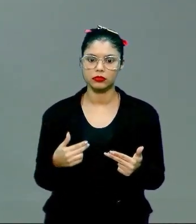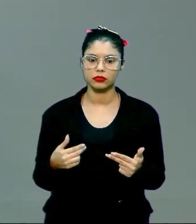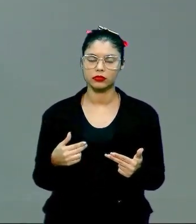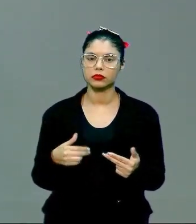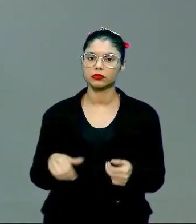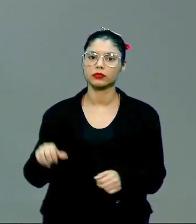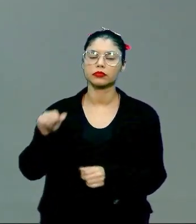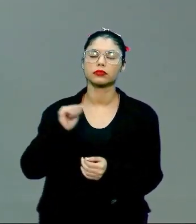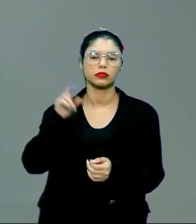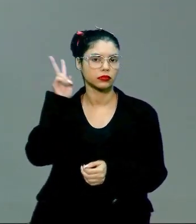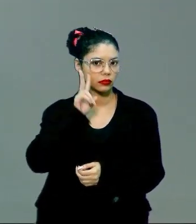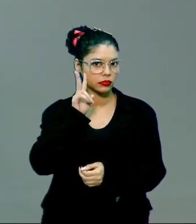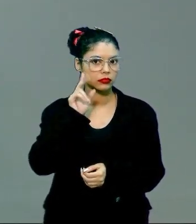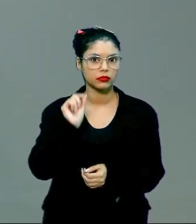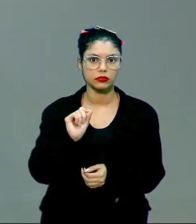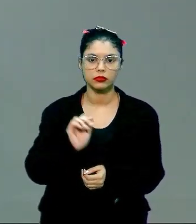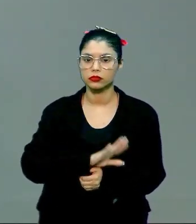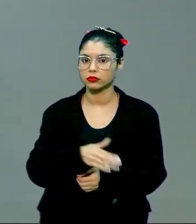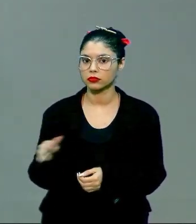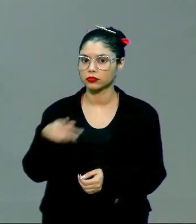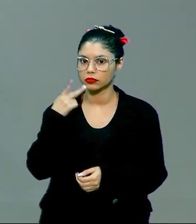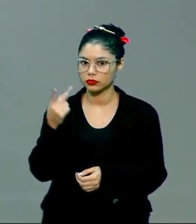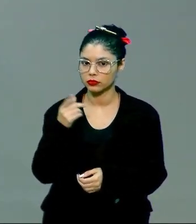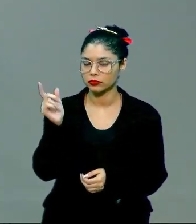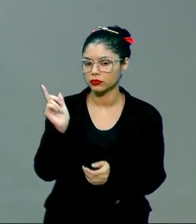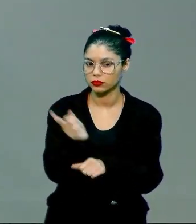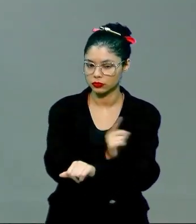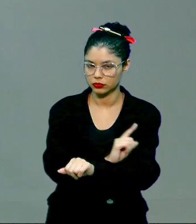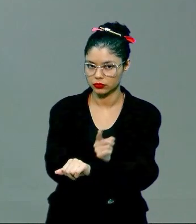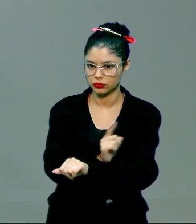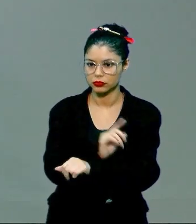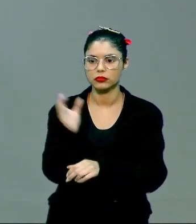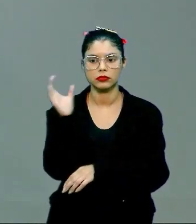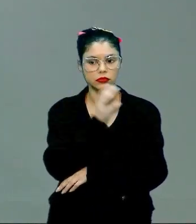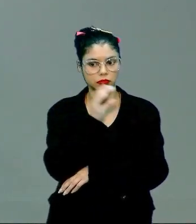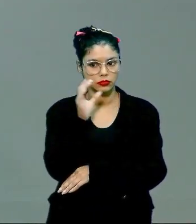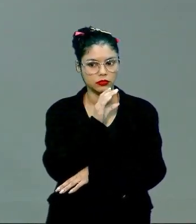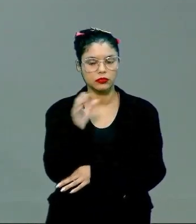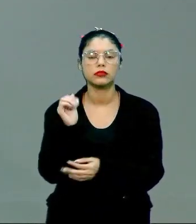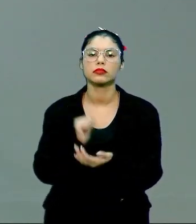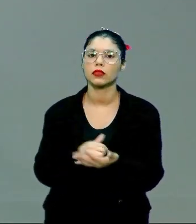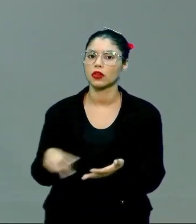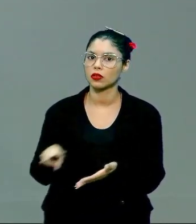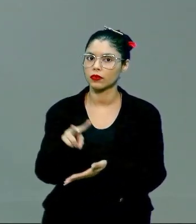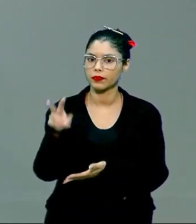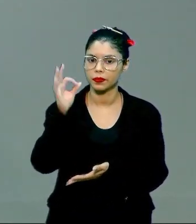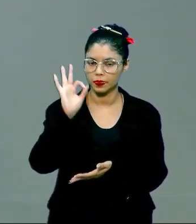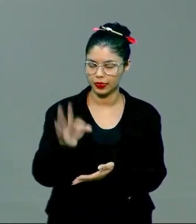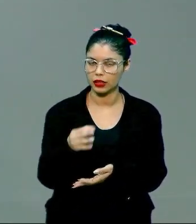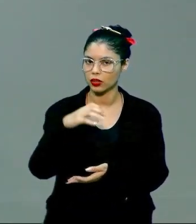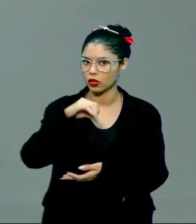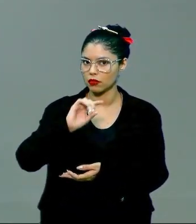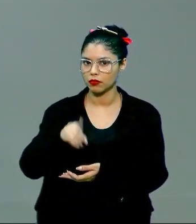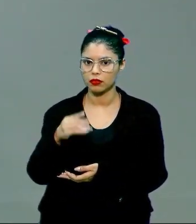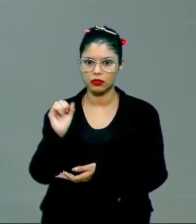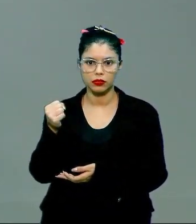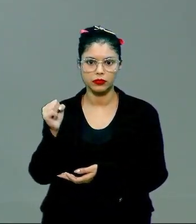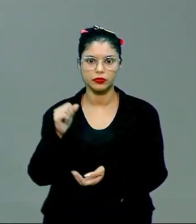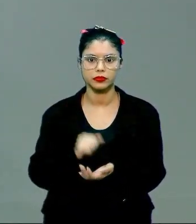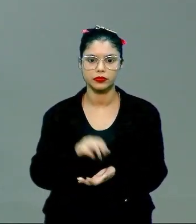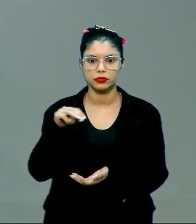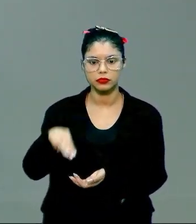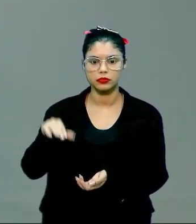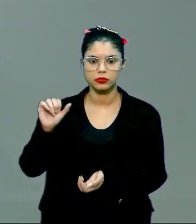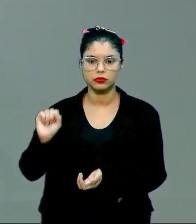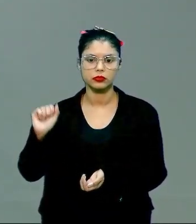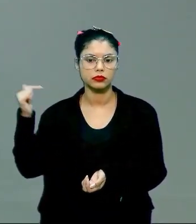livre. Lembre-se, quando eu falo em aceleração da gravidade, o valor correto seria 9,8 metros por